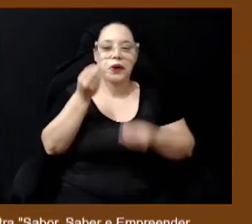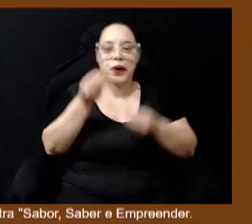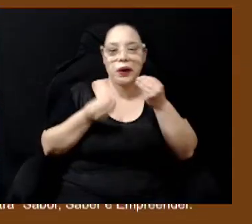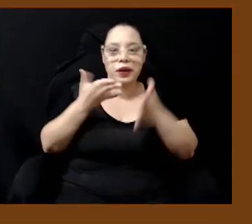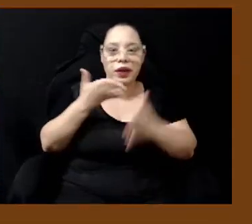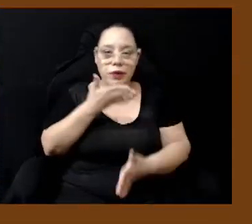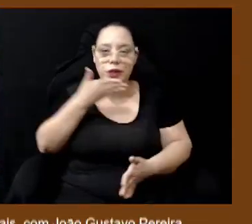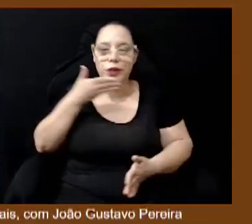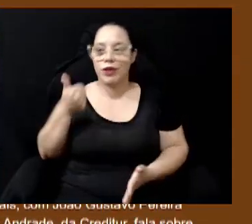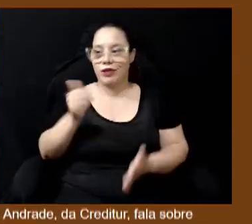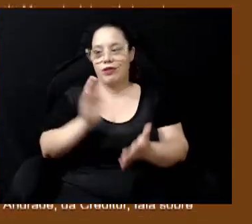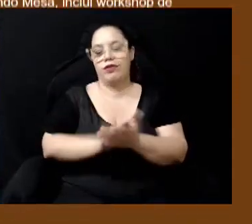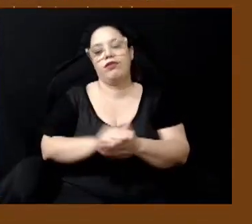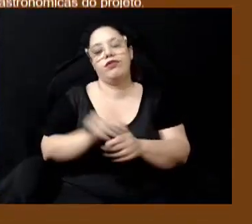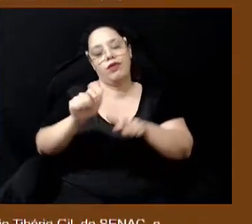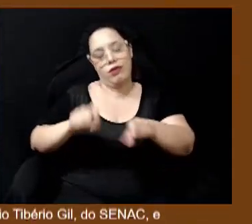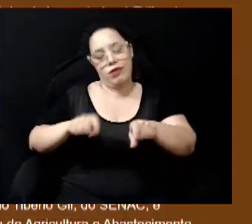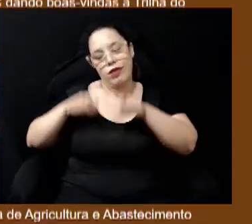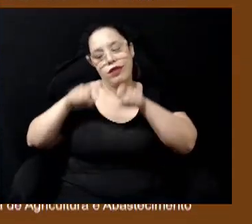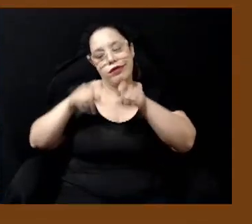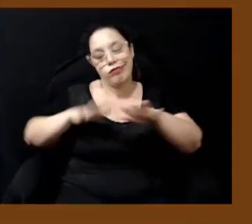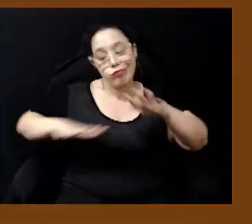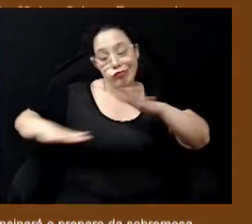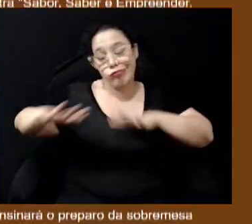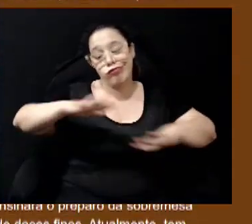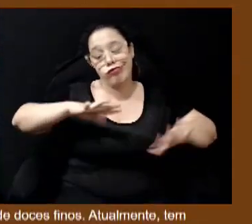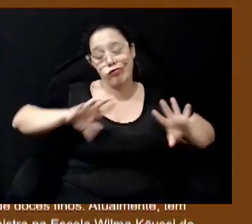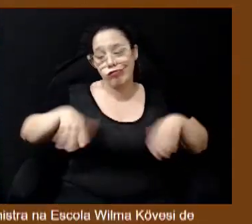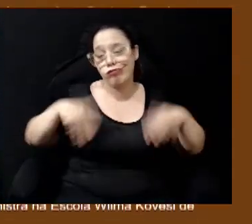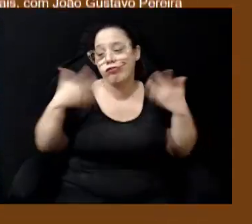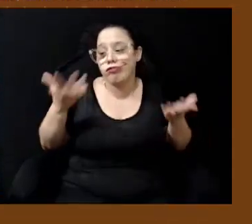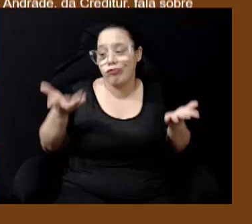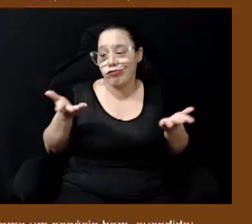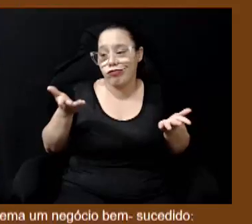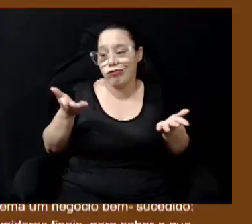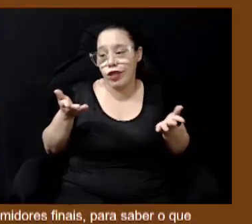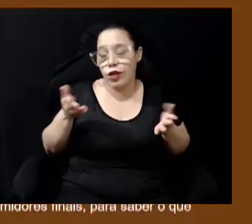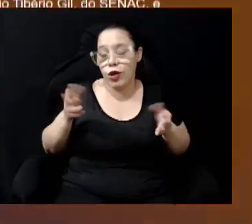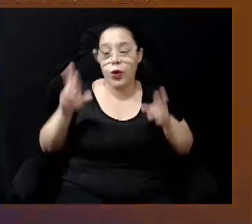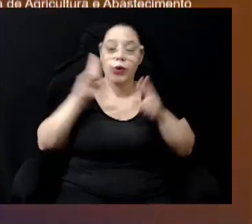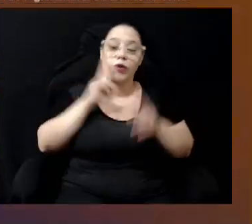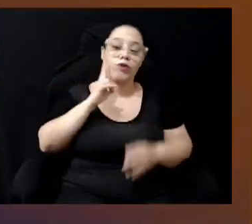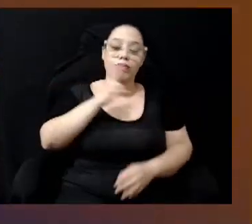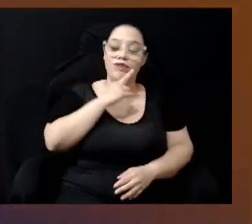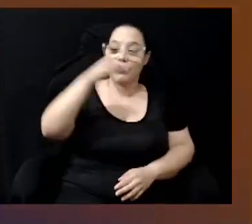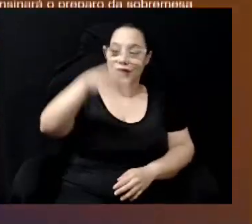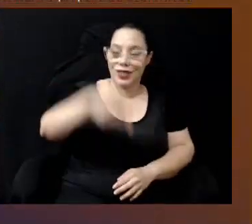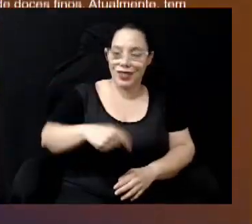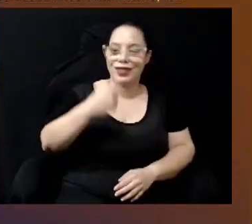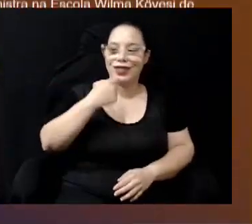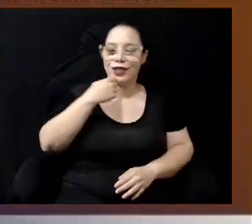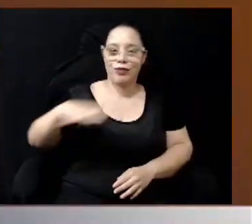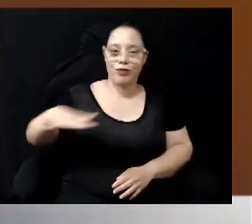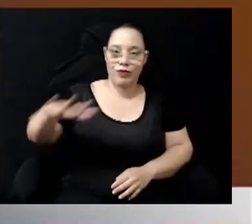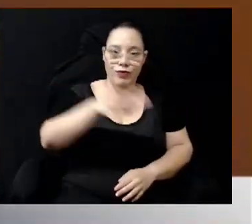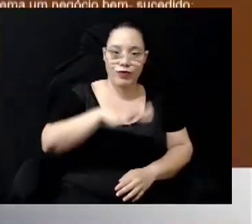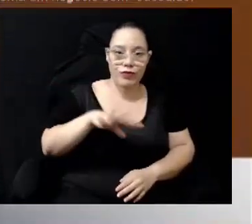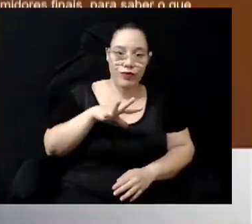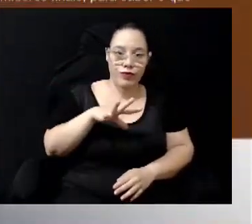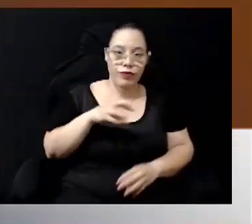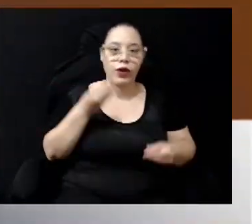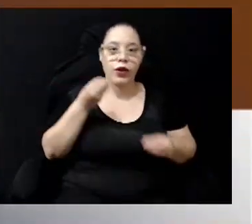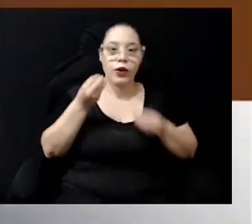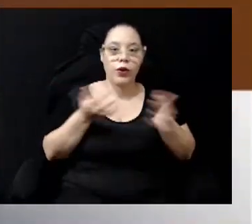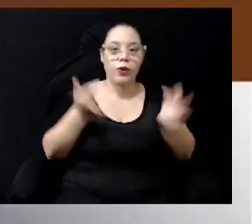dos produtores locais e regionais, quanto dos estabelecimentos aqui de Campinas e região. Como vai ser o festival de encerramento